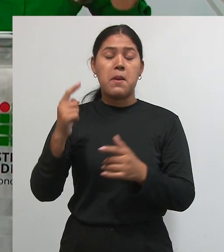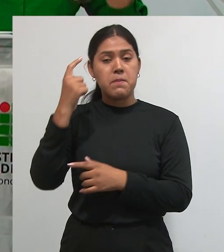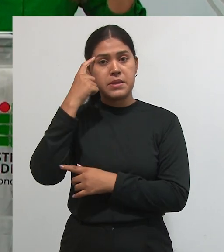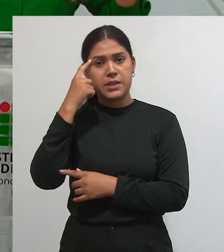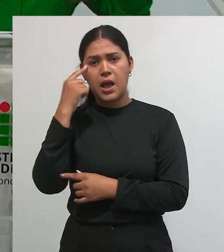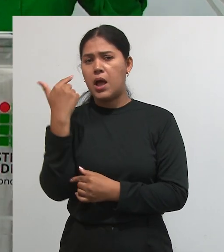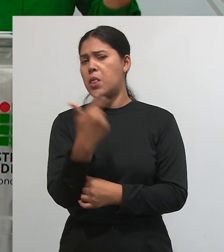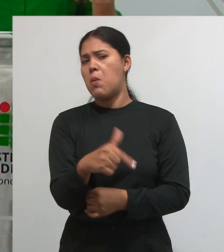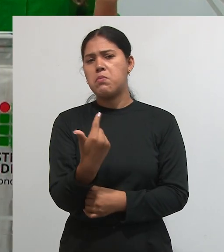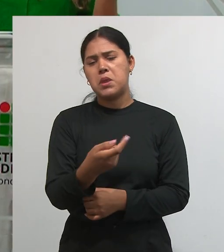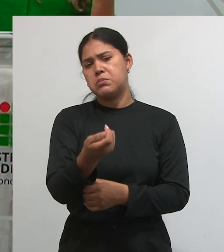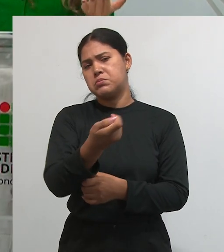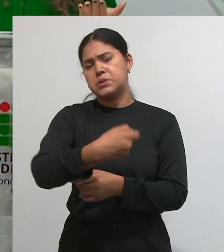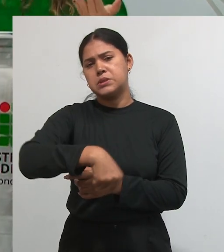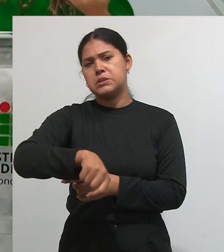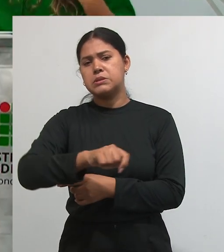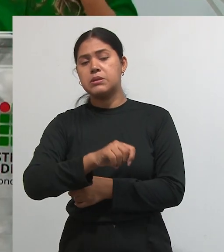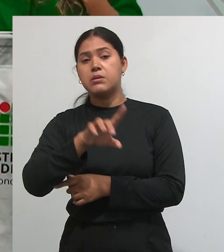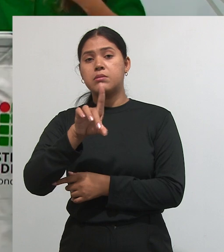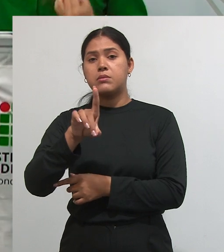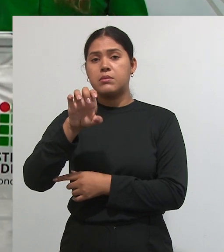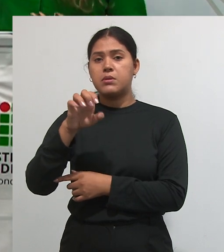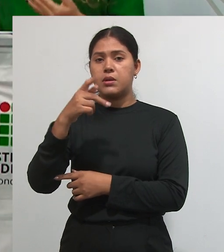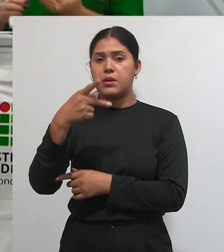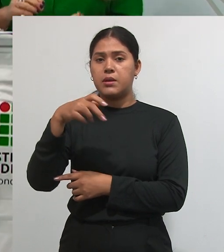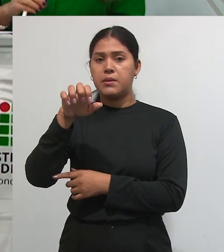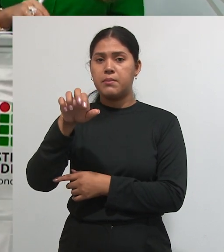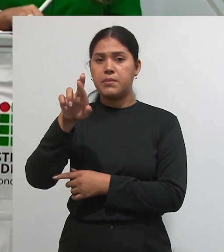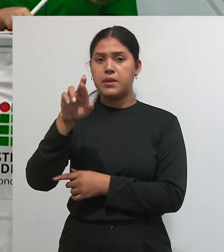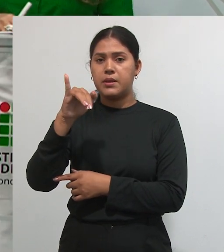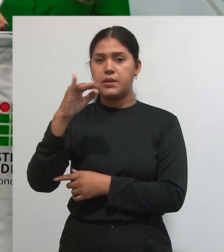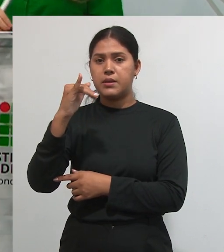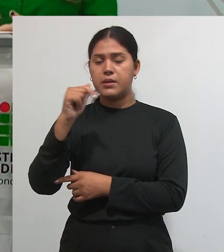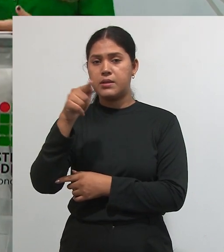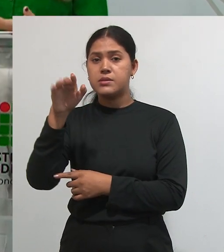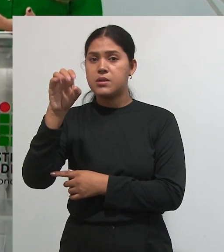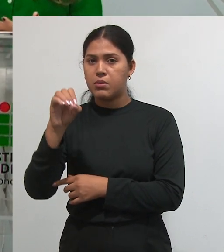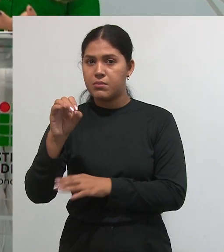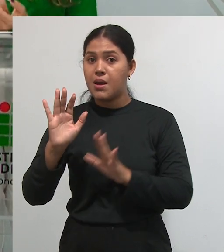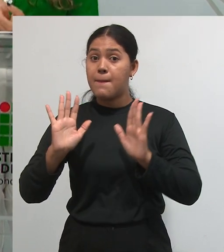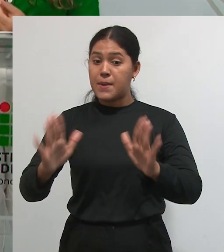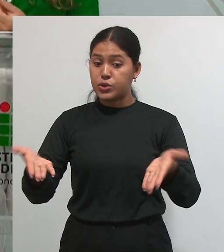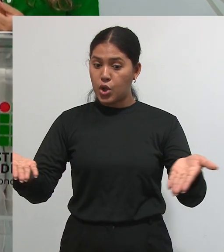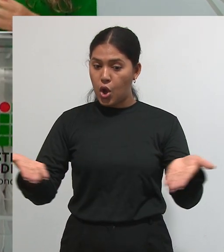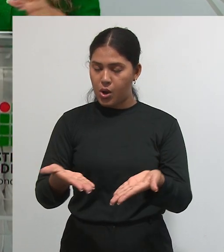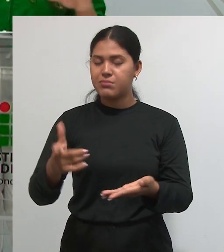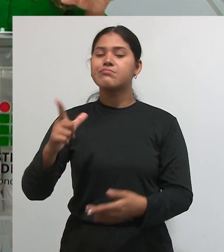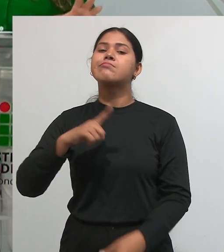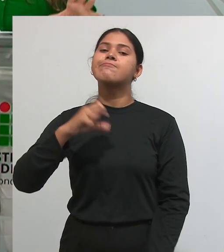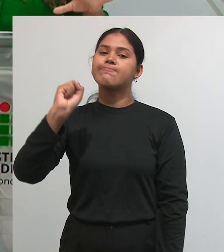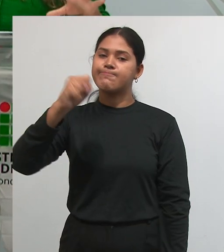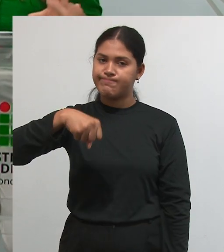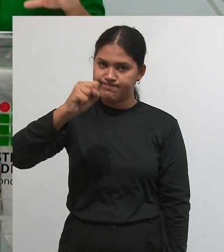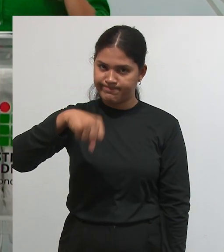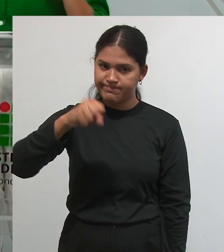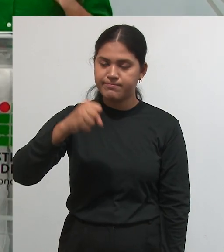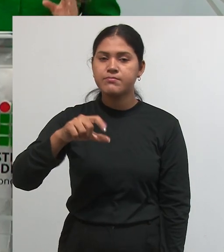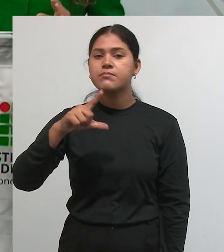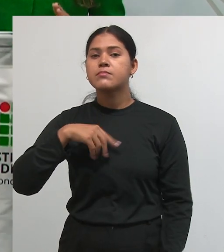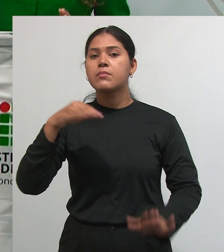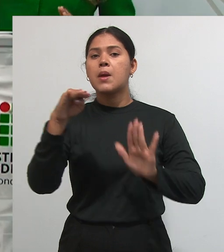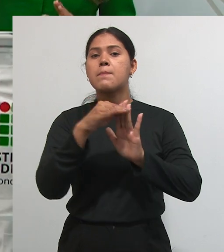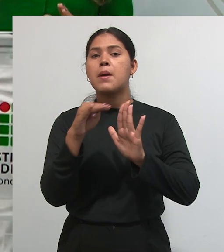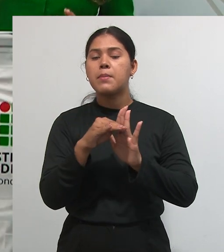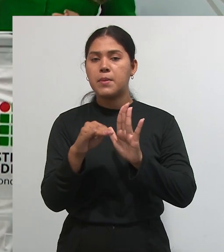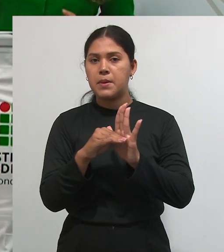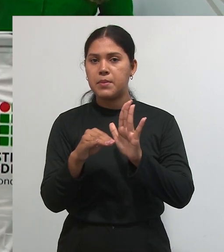tem depreciação, só que agora, né, as novas atualizações diz que tem sim. E aqui tem